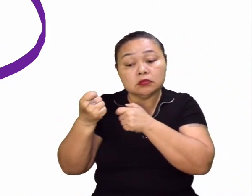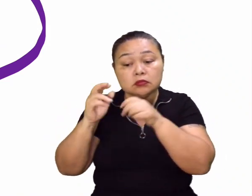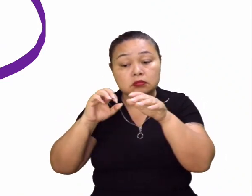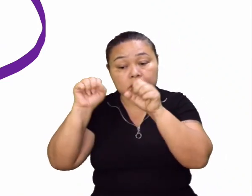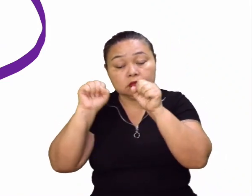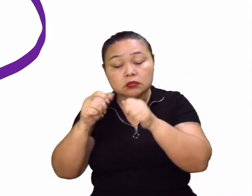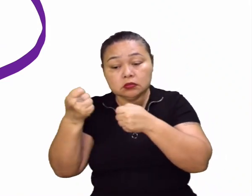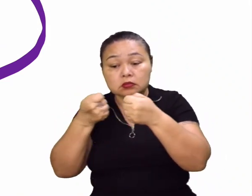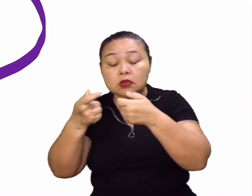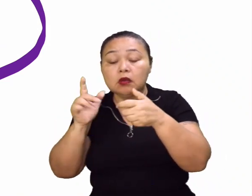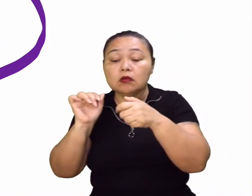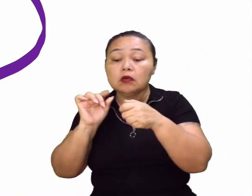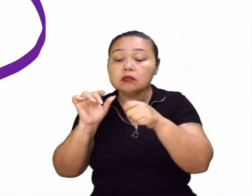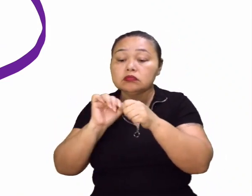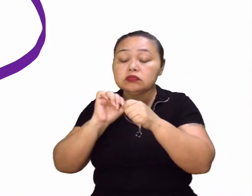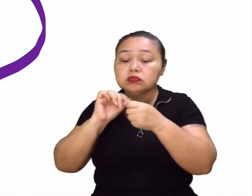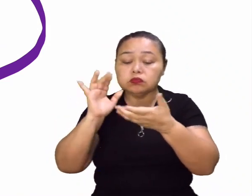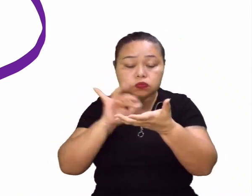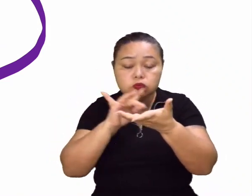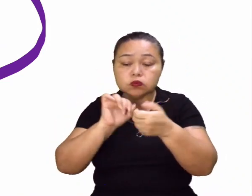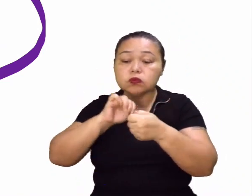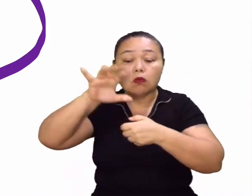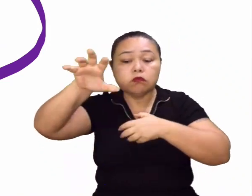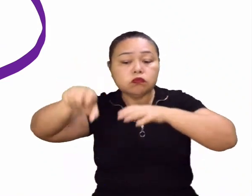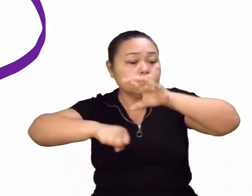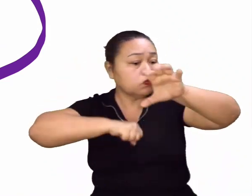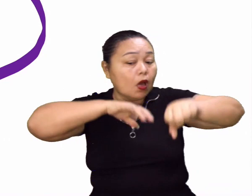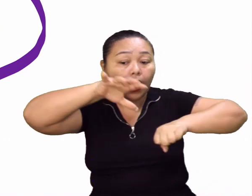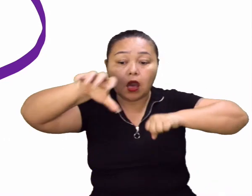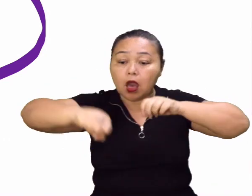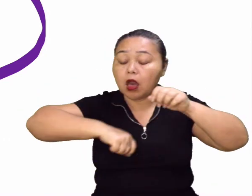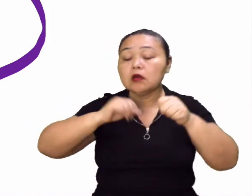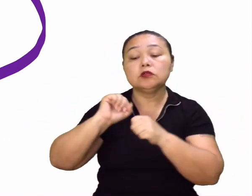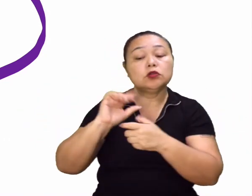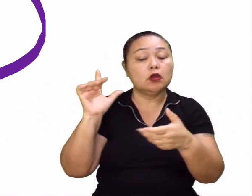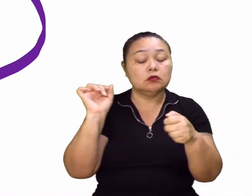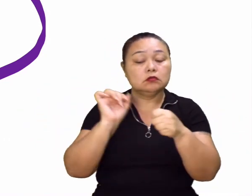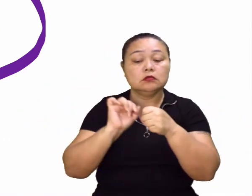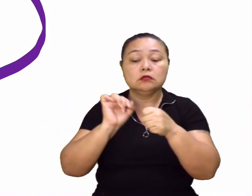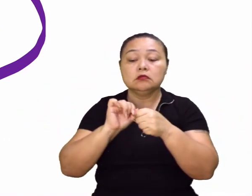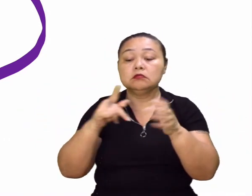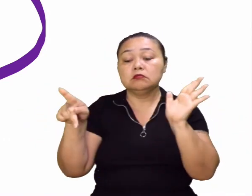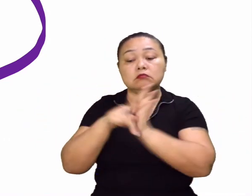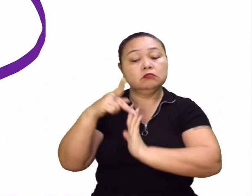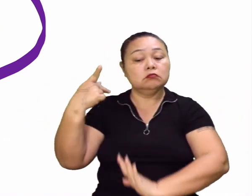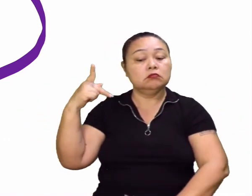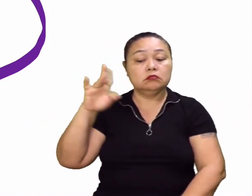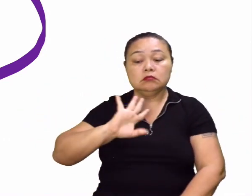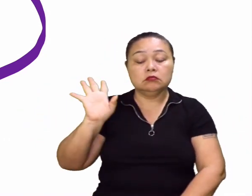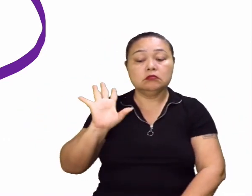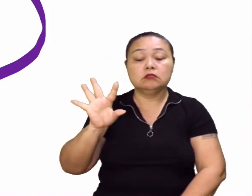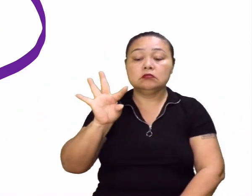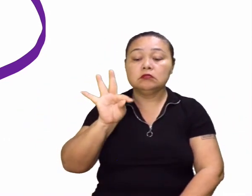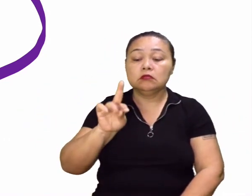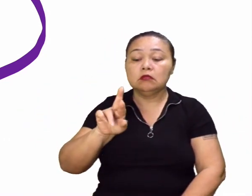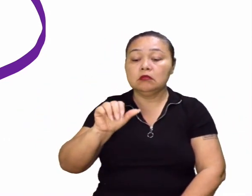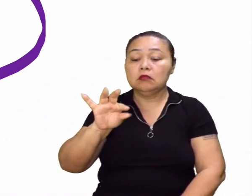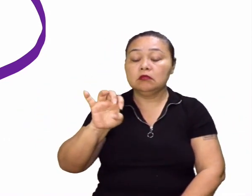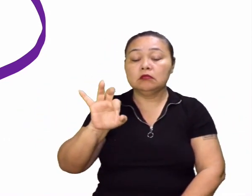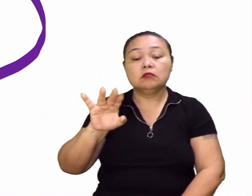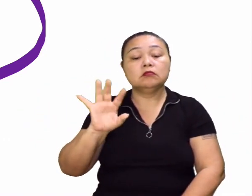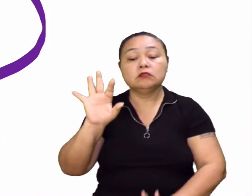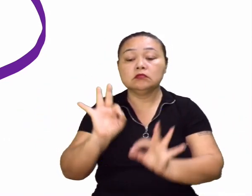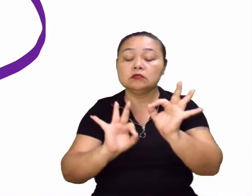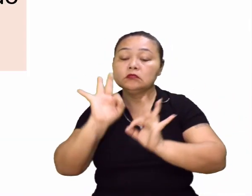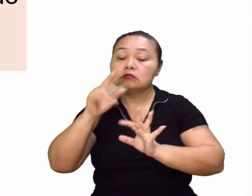sistema, é programado para fazer todo o processo de colheita. Todo automatizado. É, exatamente. E aí a gente tem coordenadas